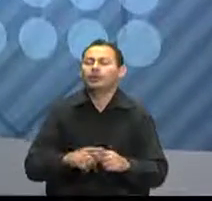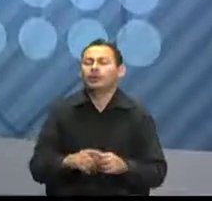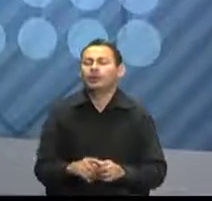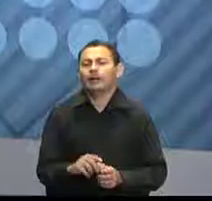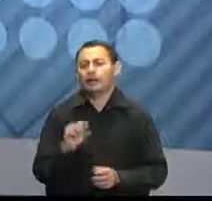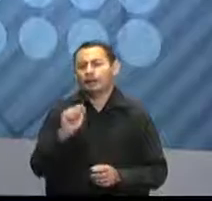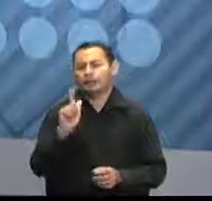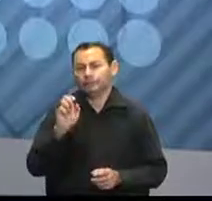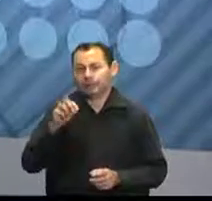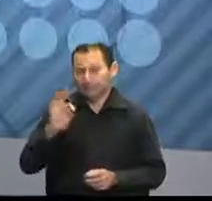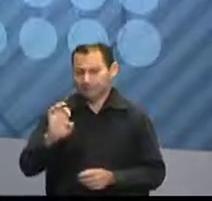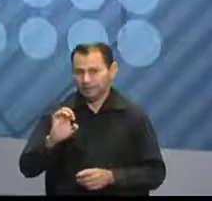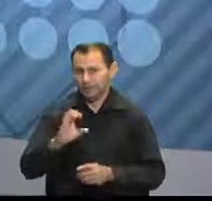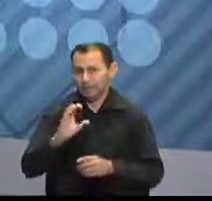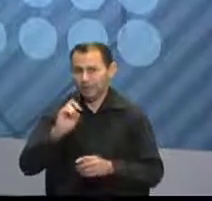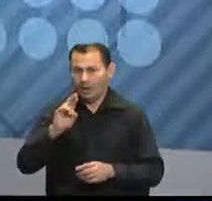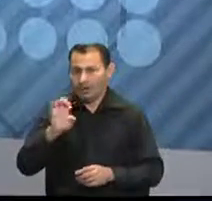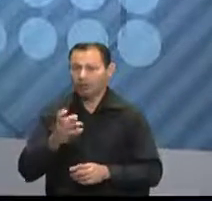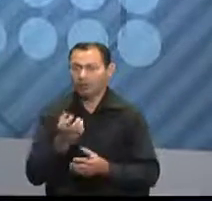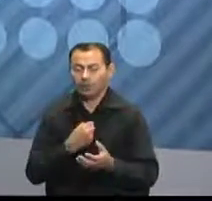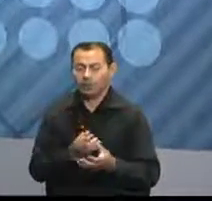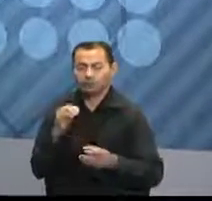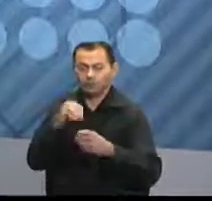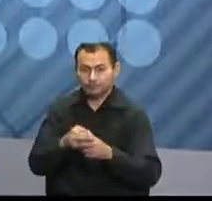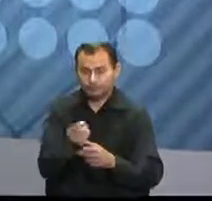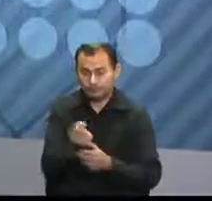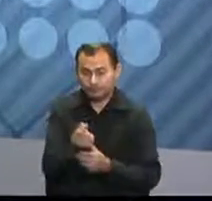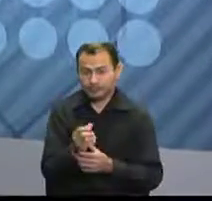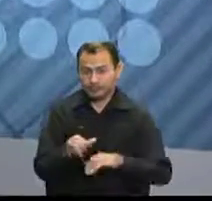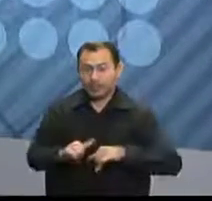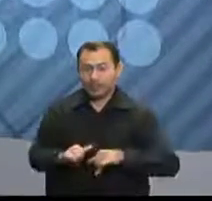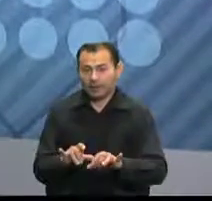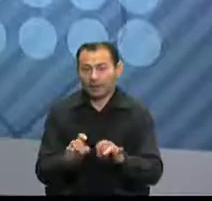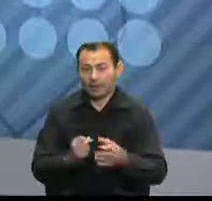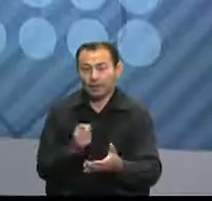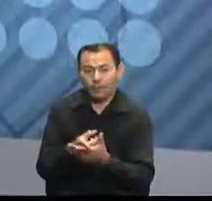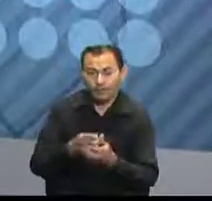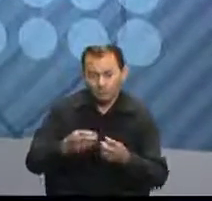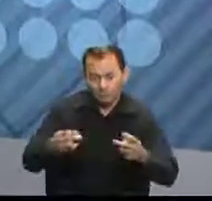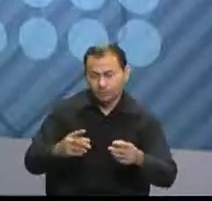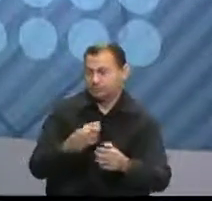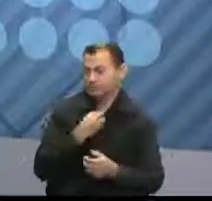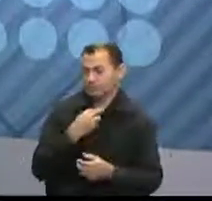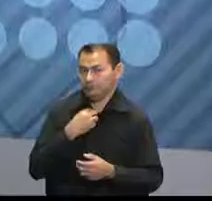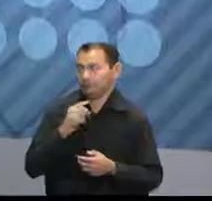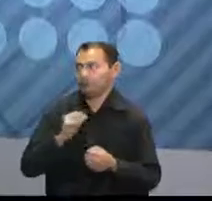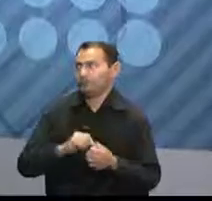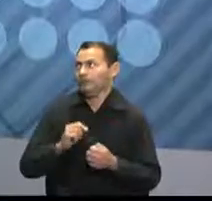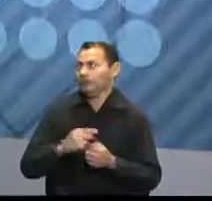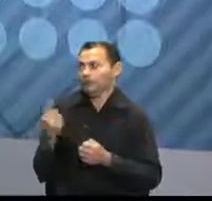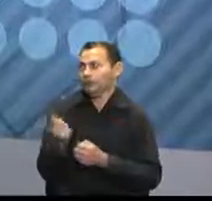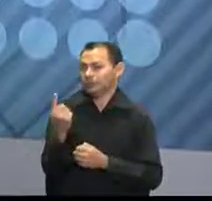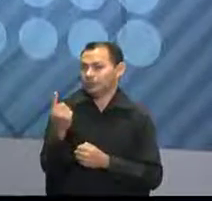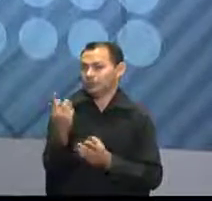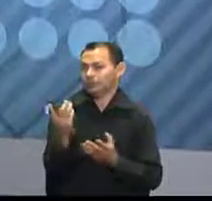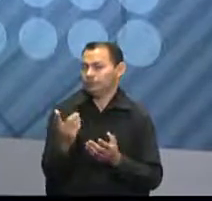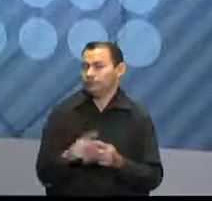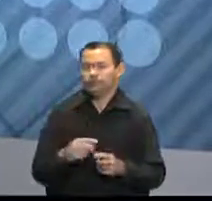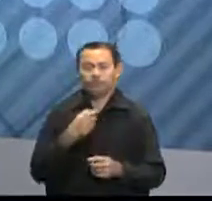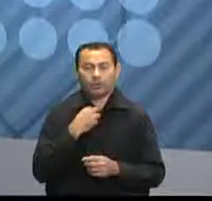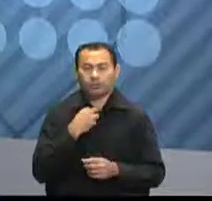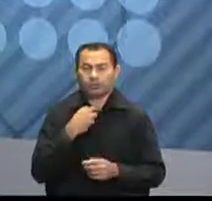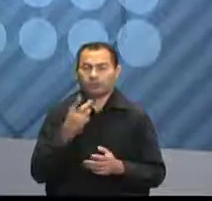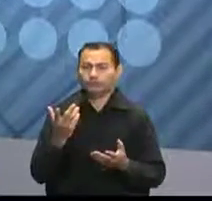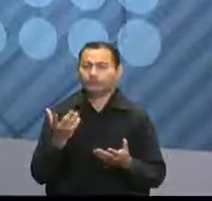corretora porque se eu quiser investir no mercado de ações não posso fazer isso sozinho eu não